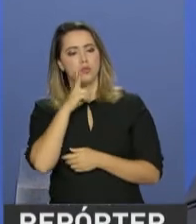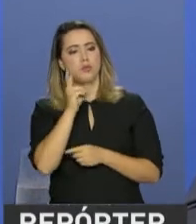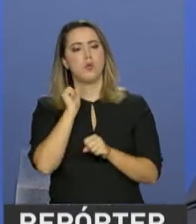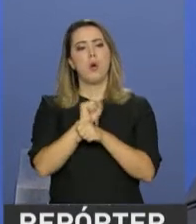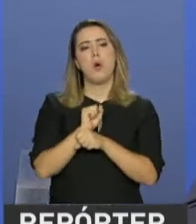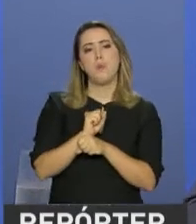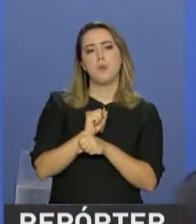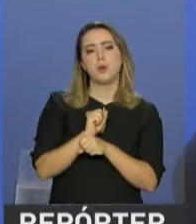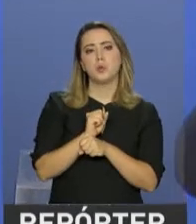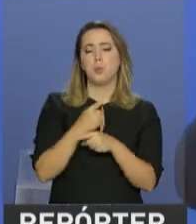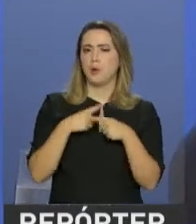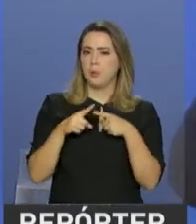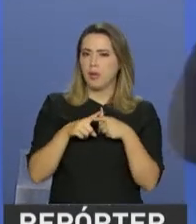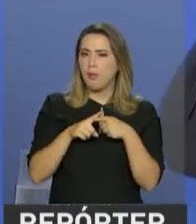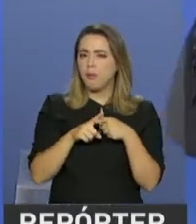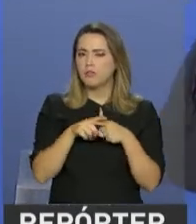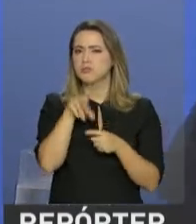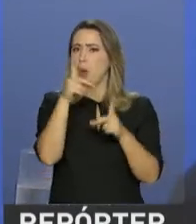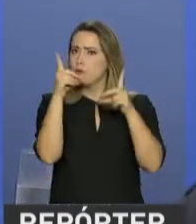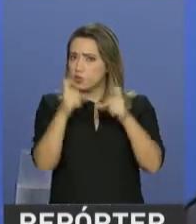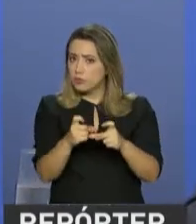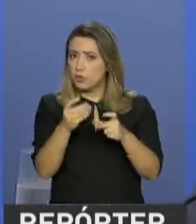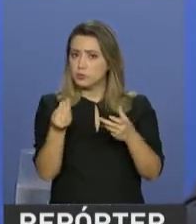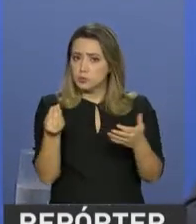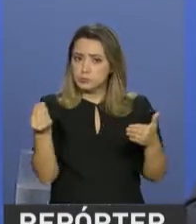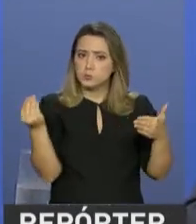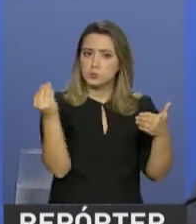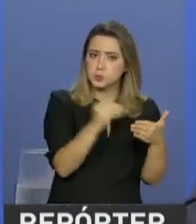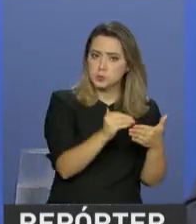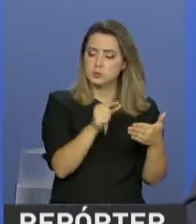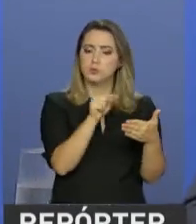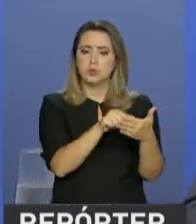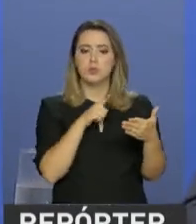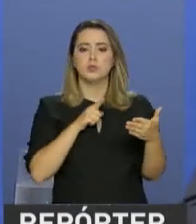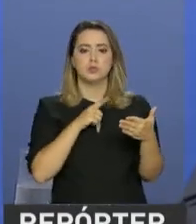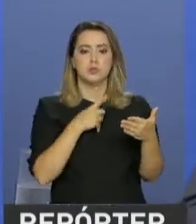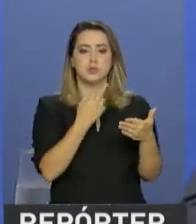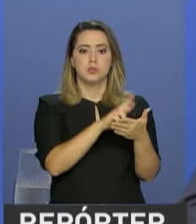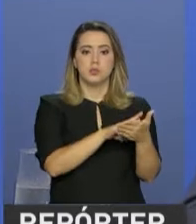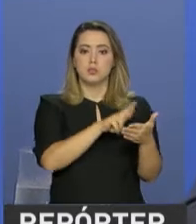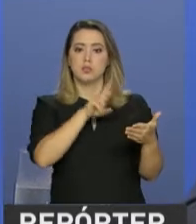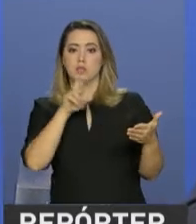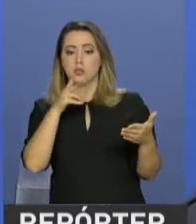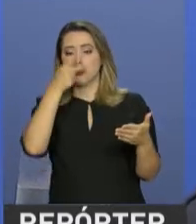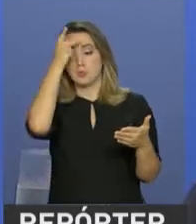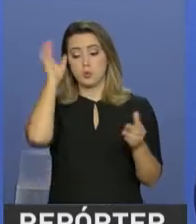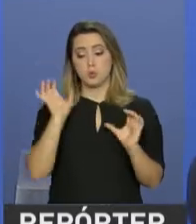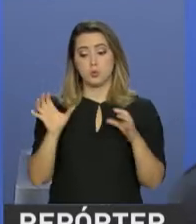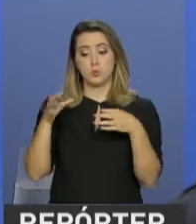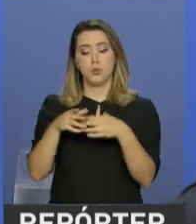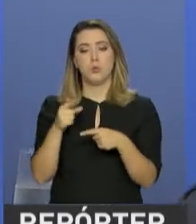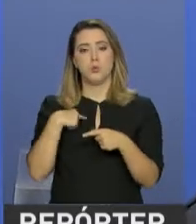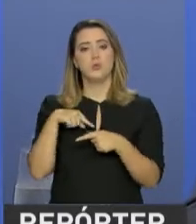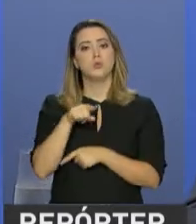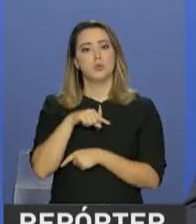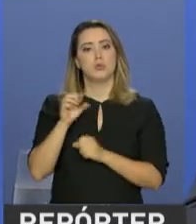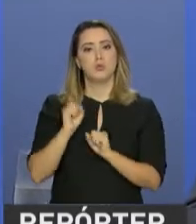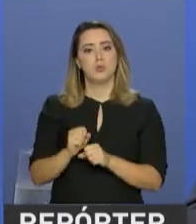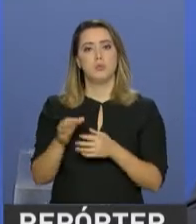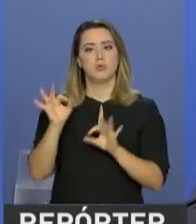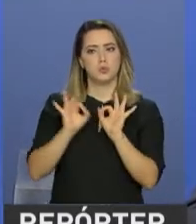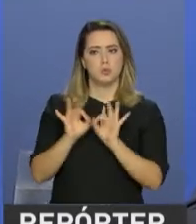está um problema ele pode tirar uma foto e mandar né e haverá pessoas na nossa equipe néné